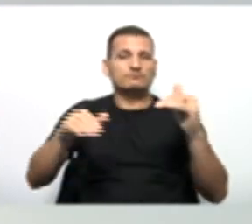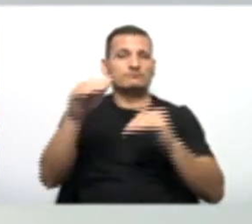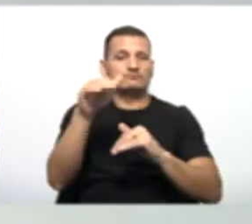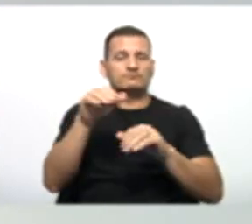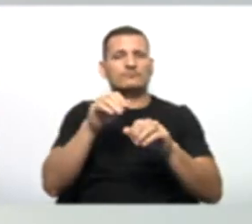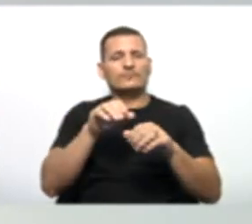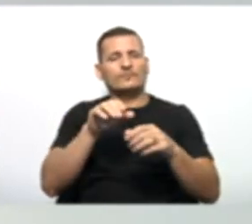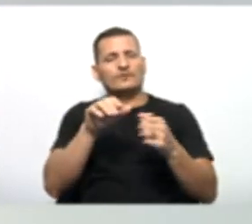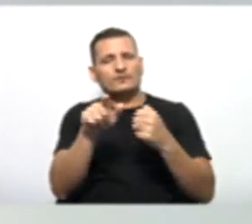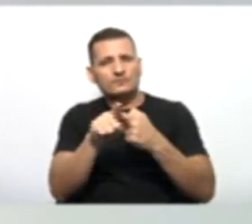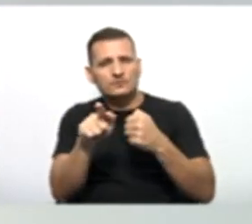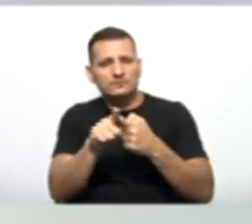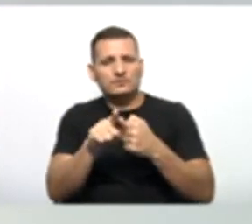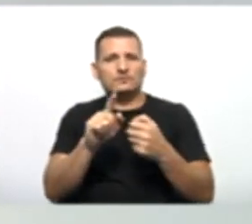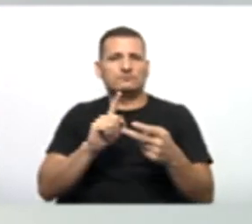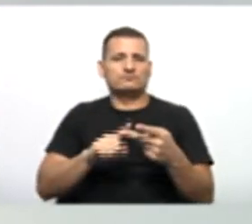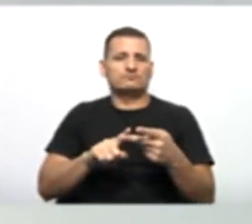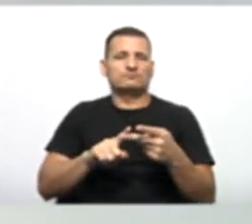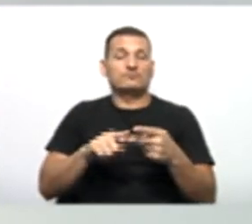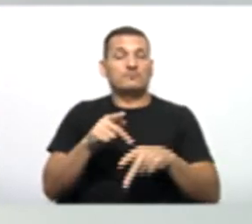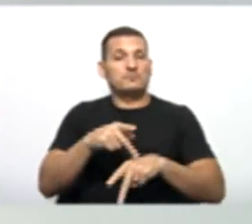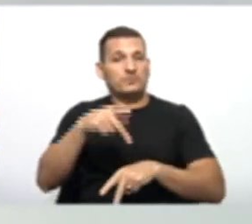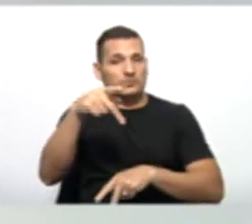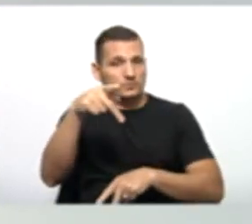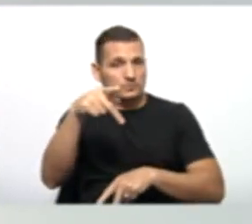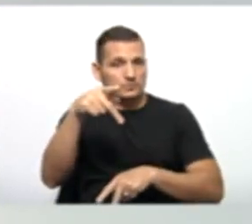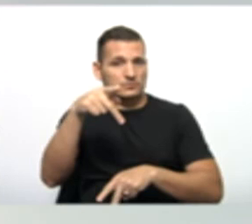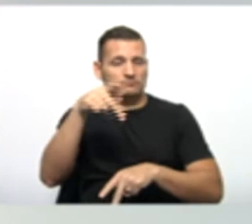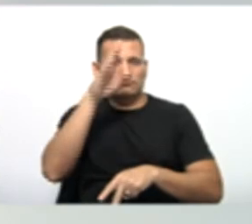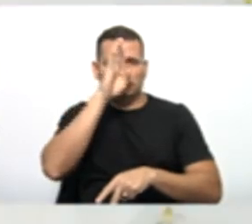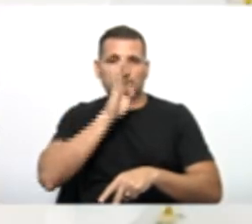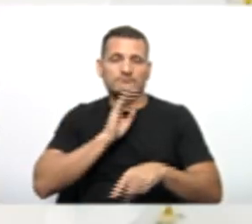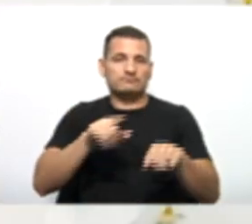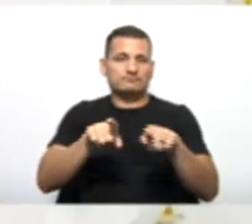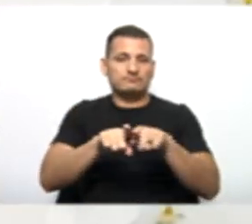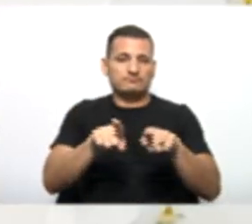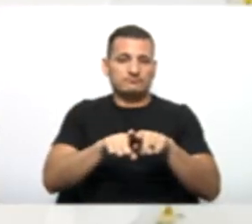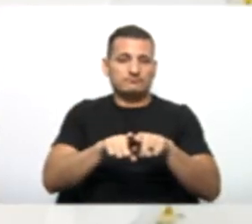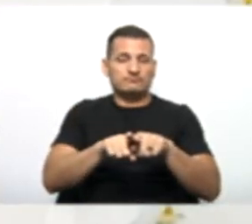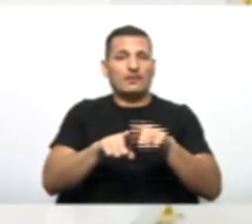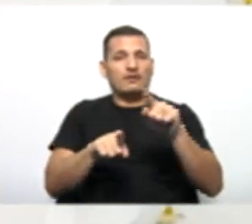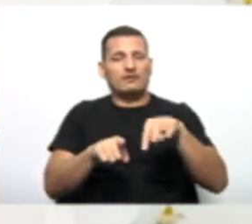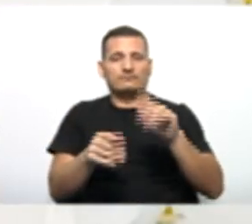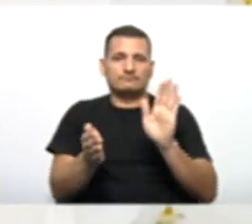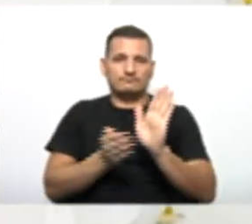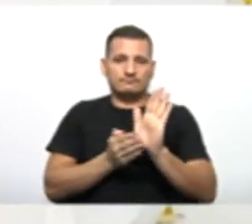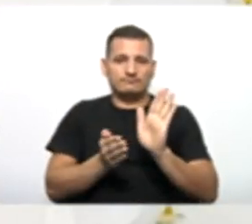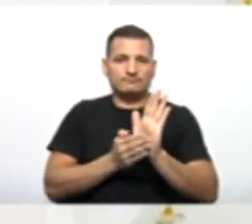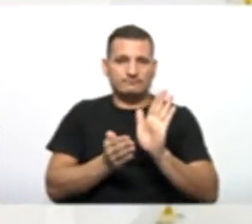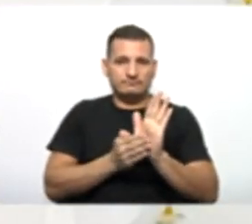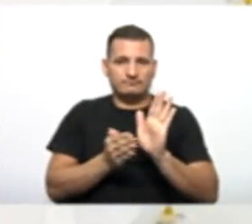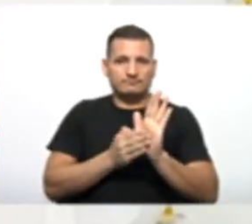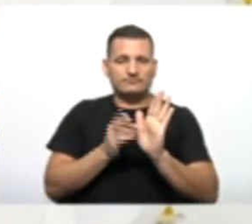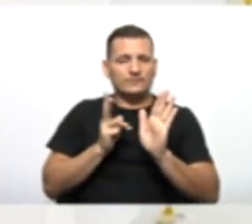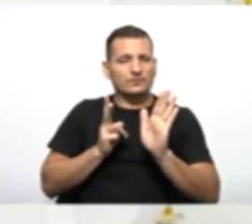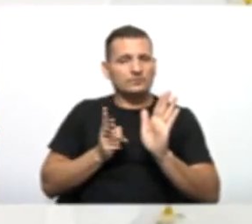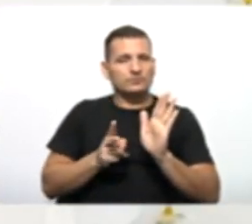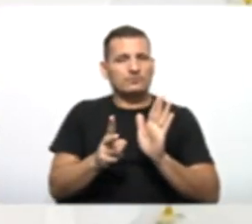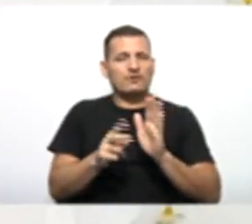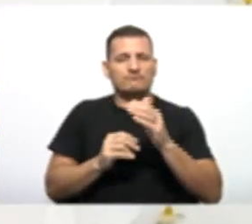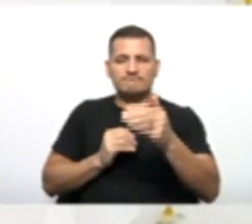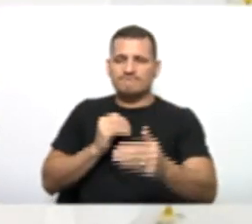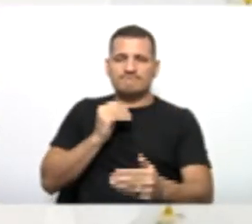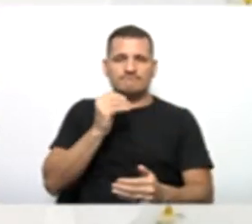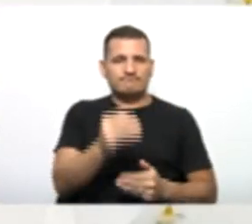cursos de graduação e cursos de pós-graduação gratuitos também. Essa é a nossa proposta de continuar